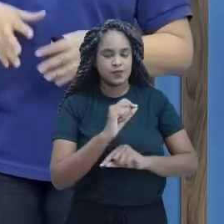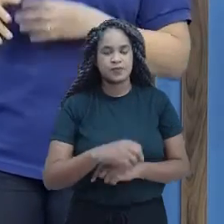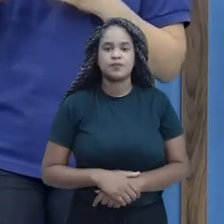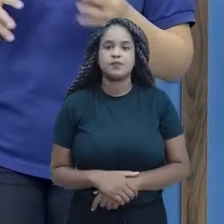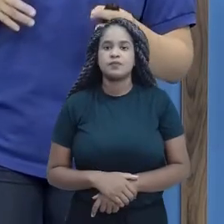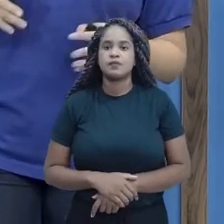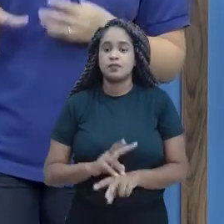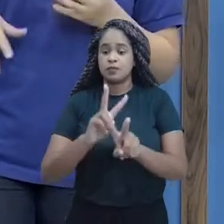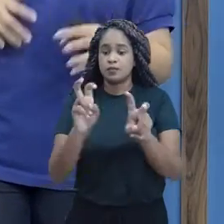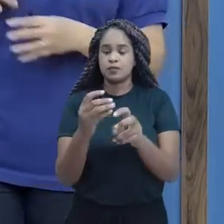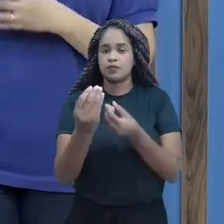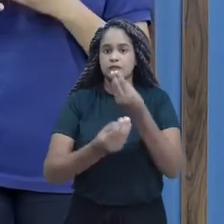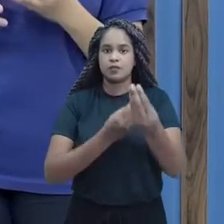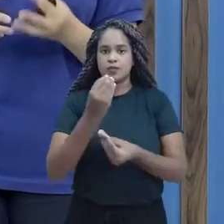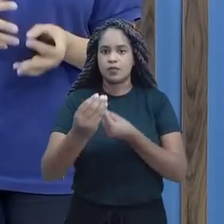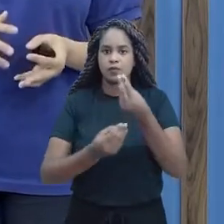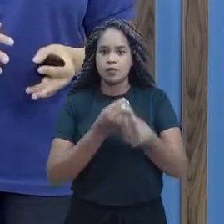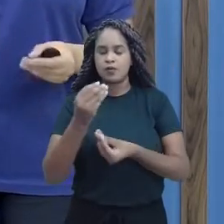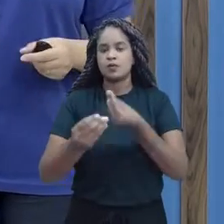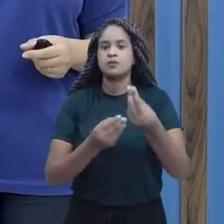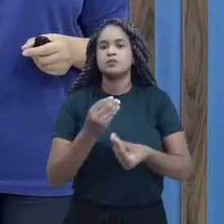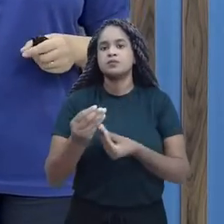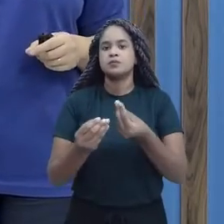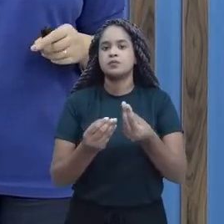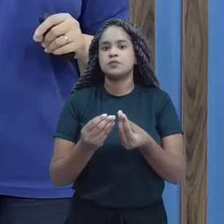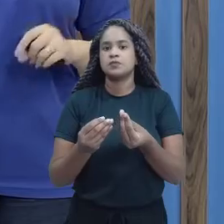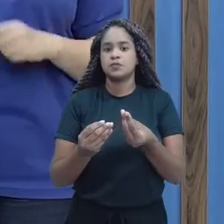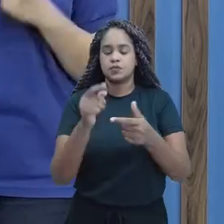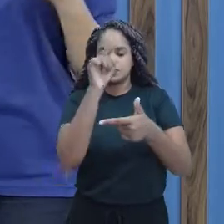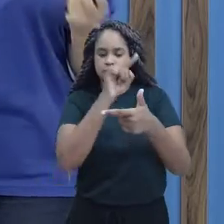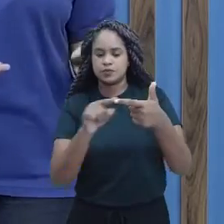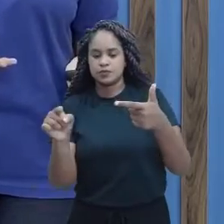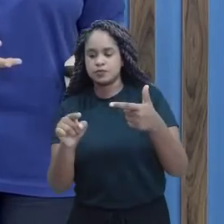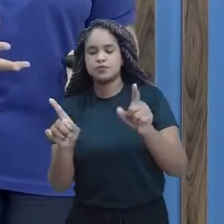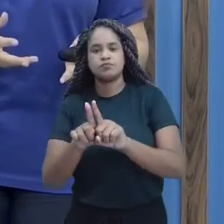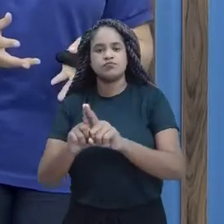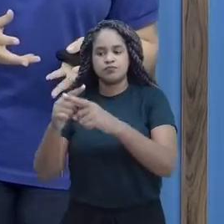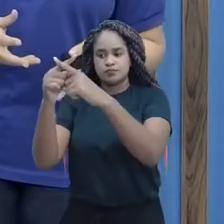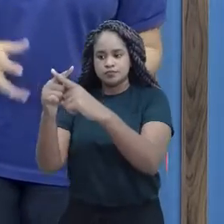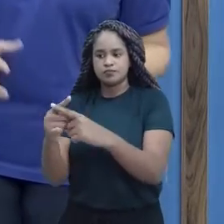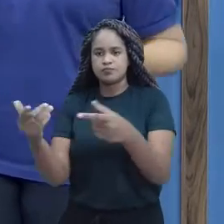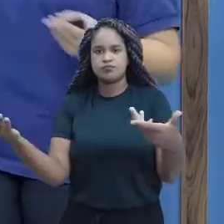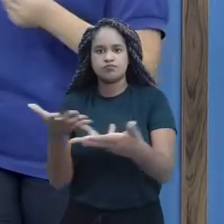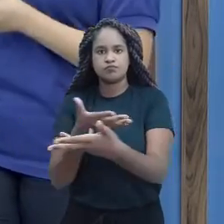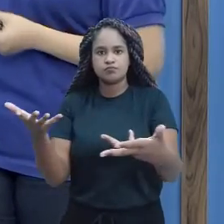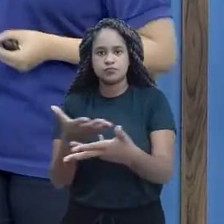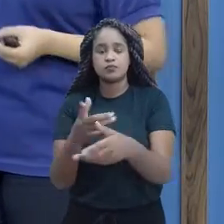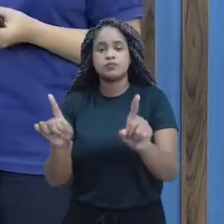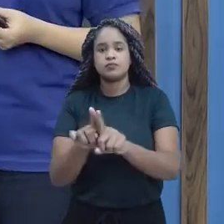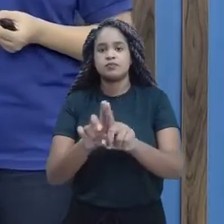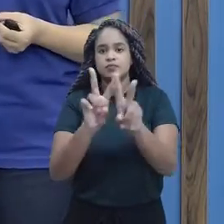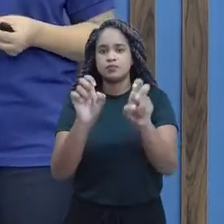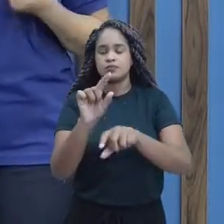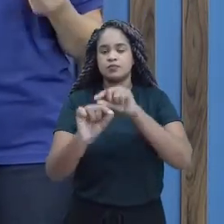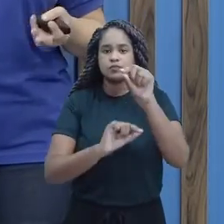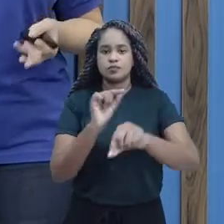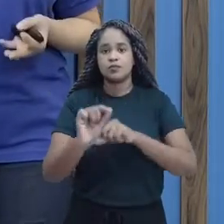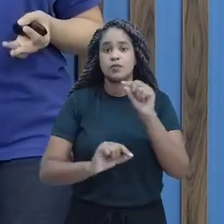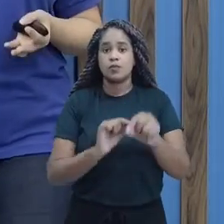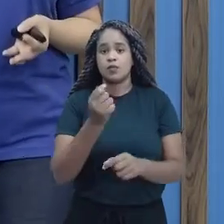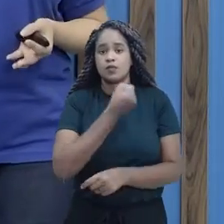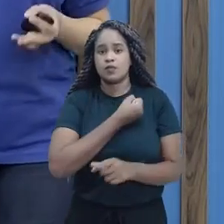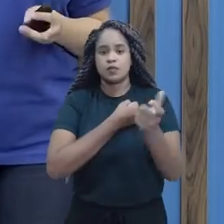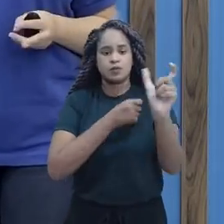falou a relação das propriedades aí, tanto com as divisões quanto com as multiplicações. Utilizou a ideia do número decimal, então você